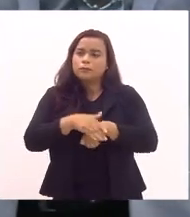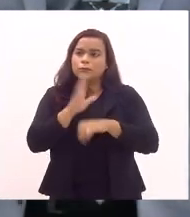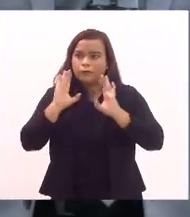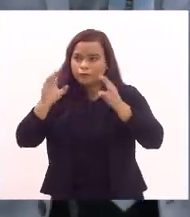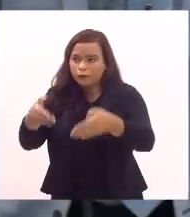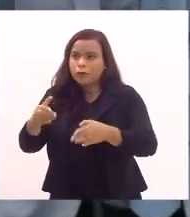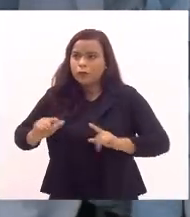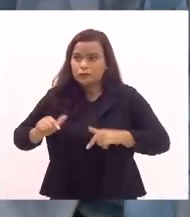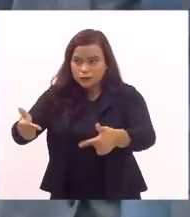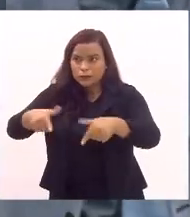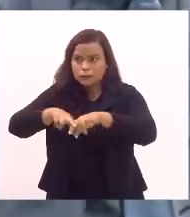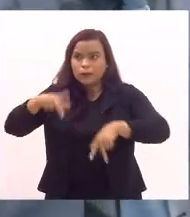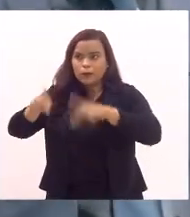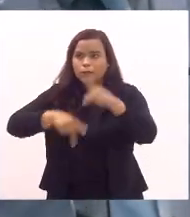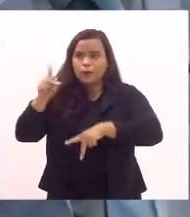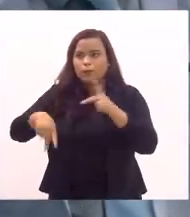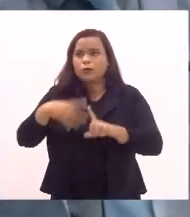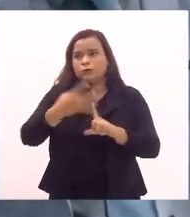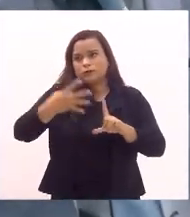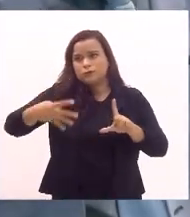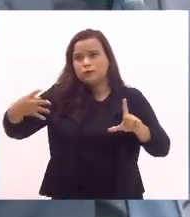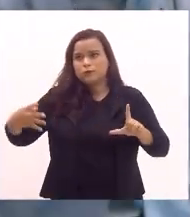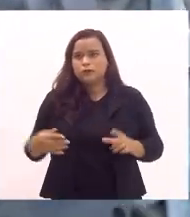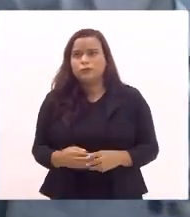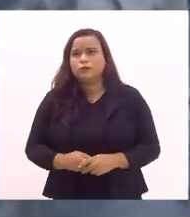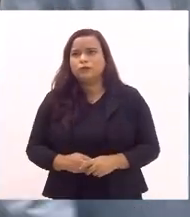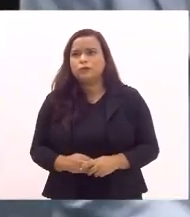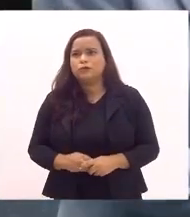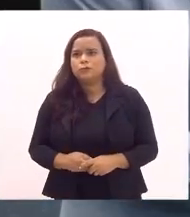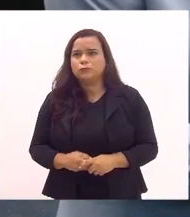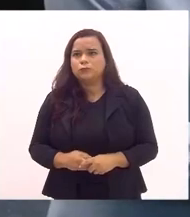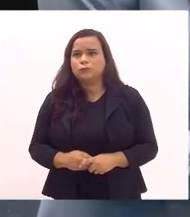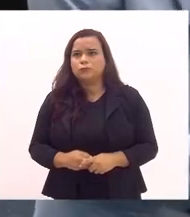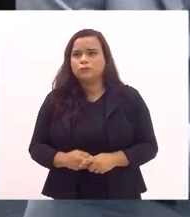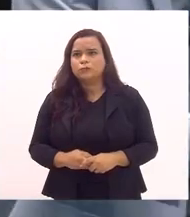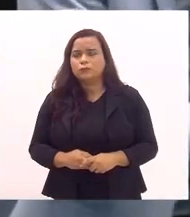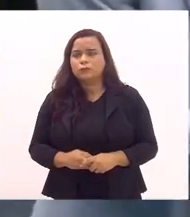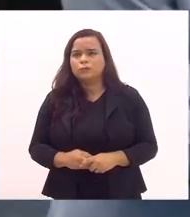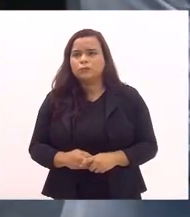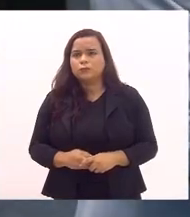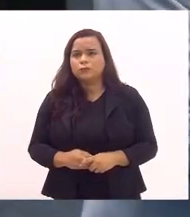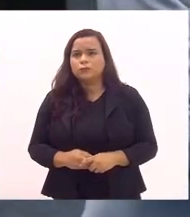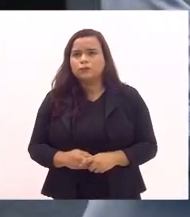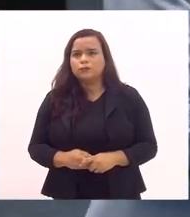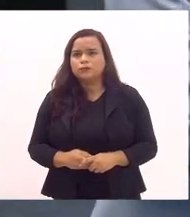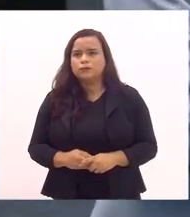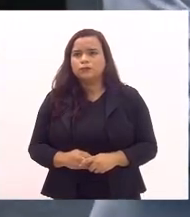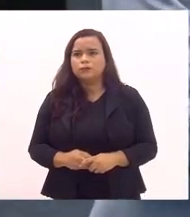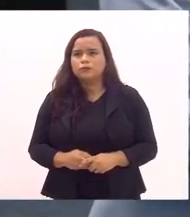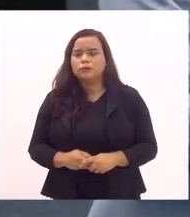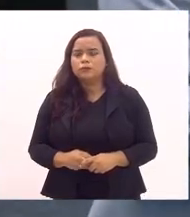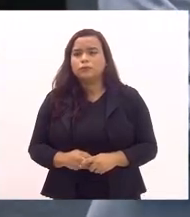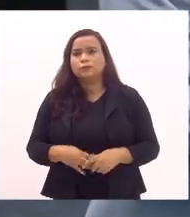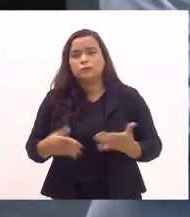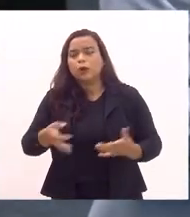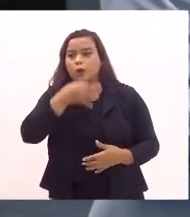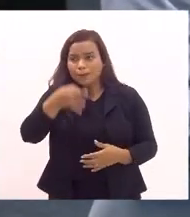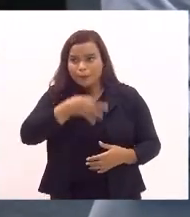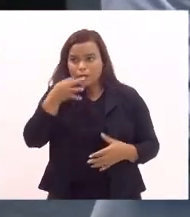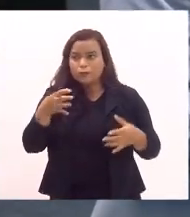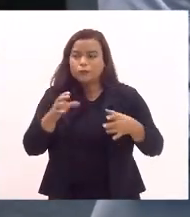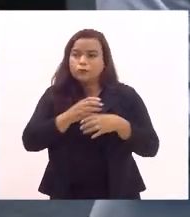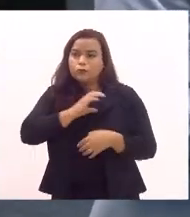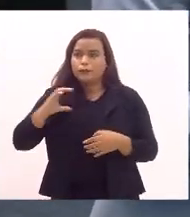nas iniciativas da população LGBT e o LGBT caí a mais tão o parecer da